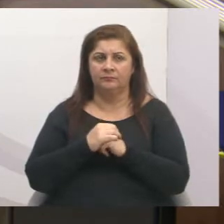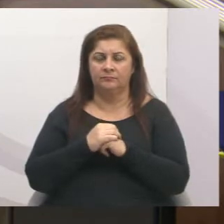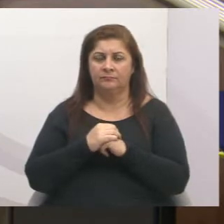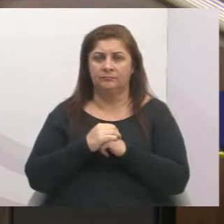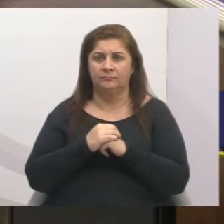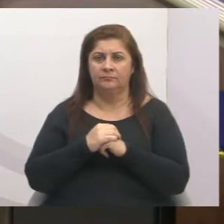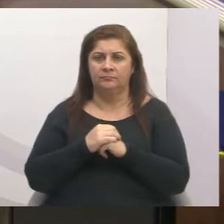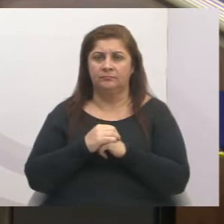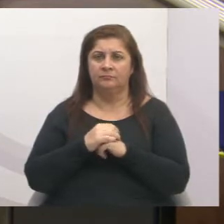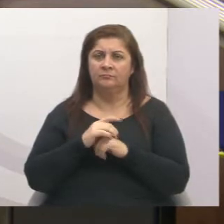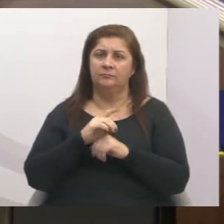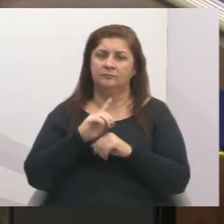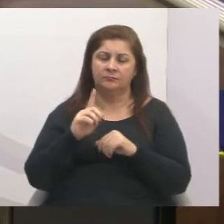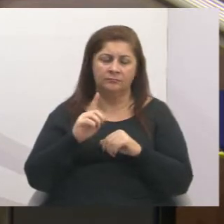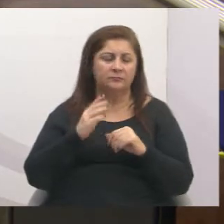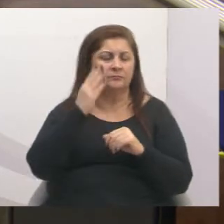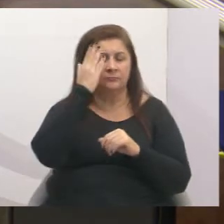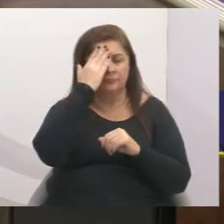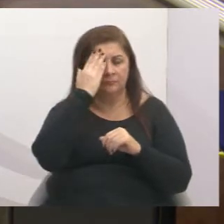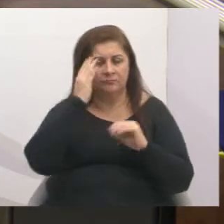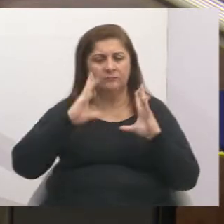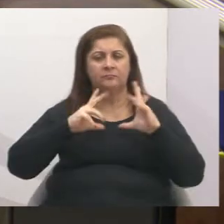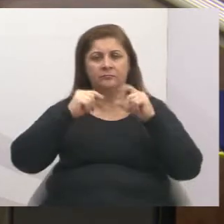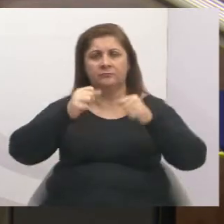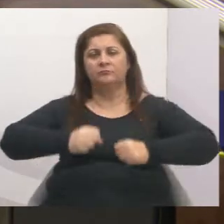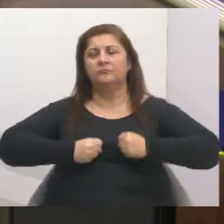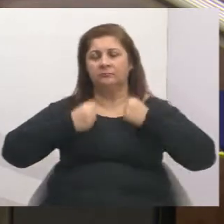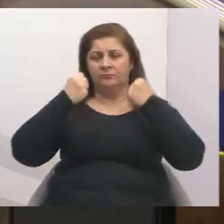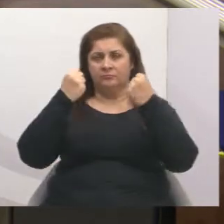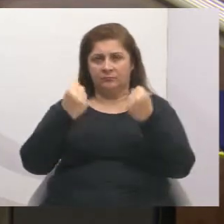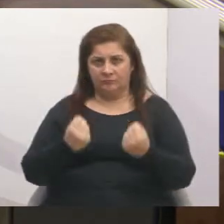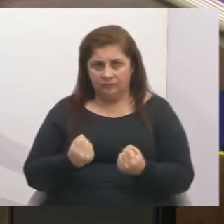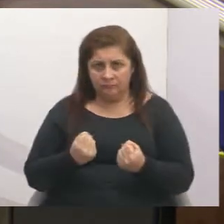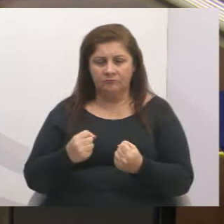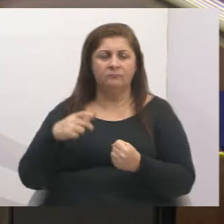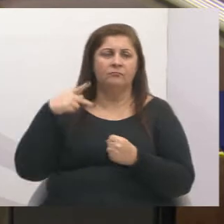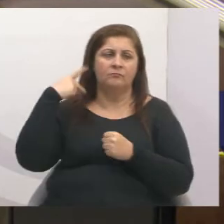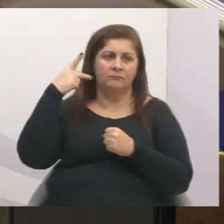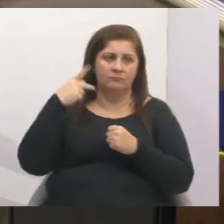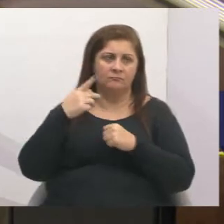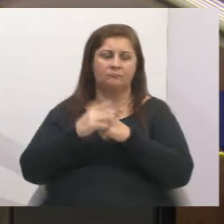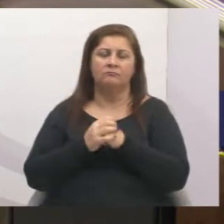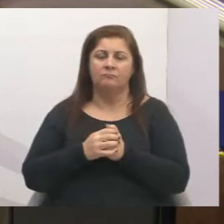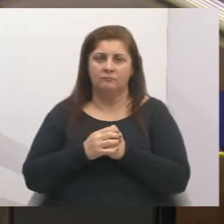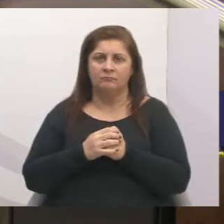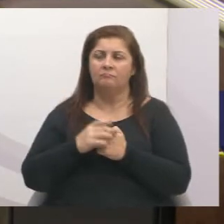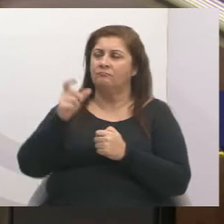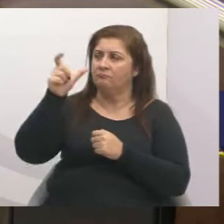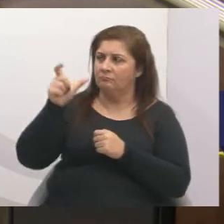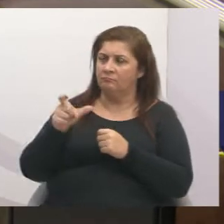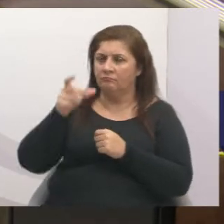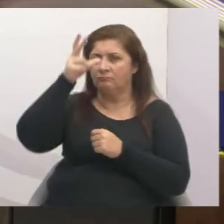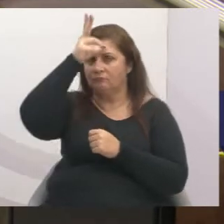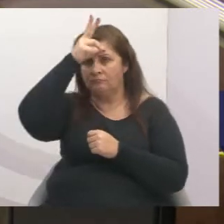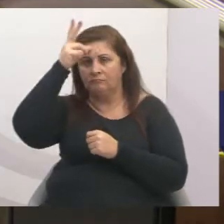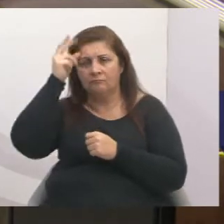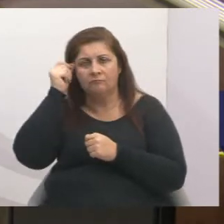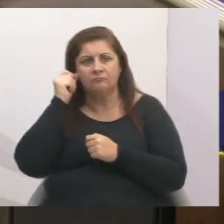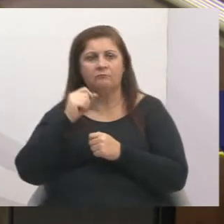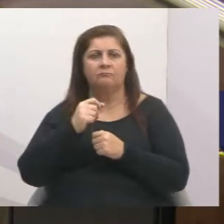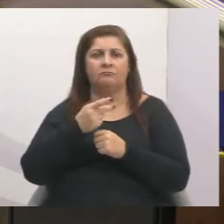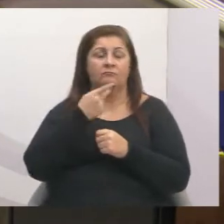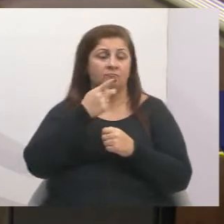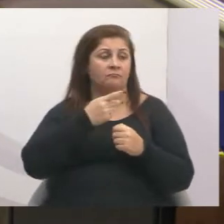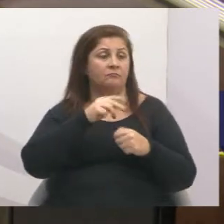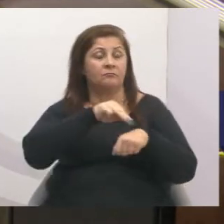não estou desmerecendo todo o esforço que houve daqui, por parte dos vereadores, por parte do prefeito, democratizar a